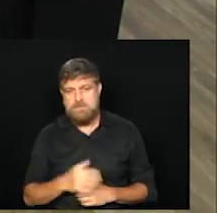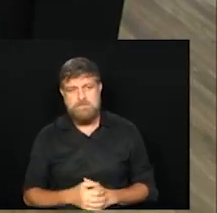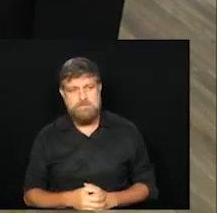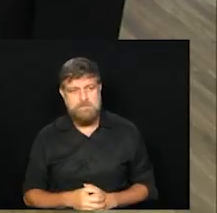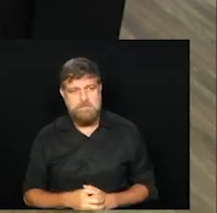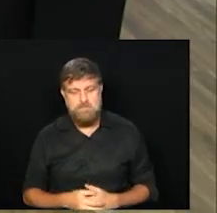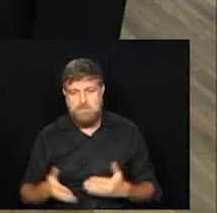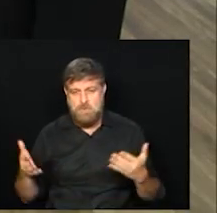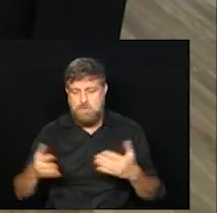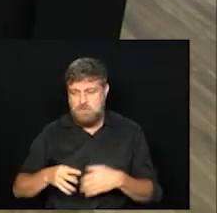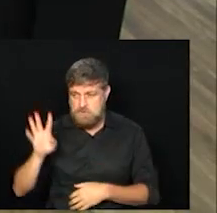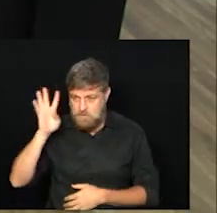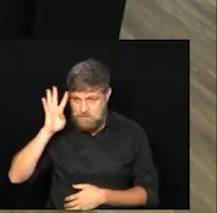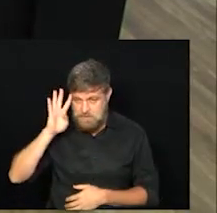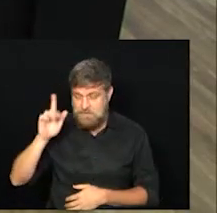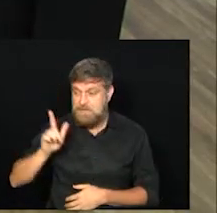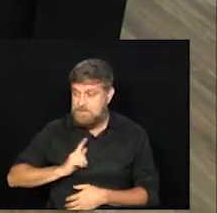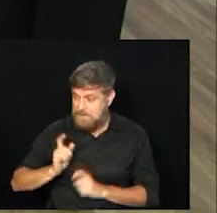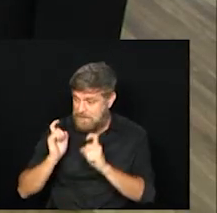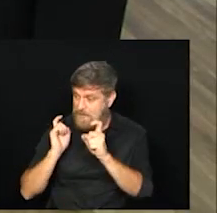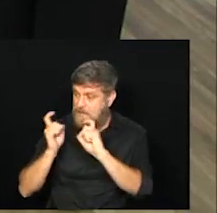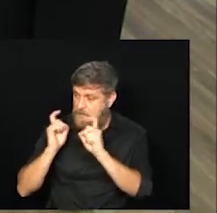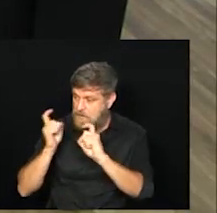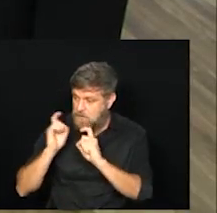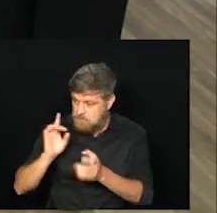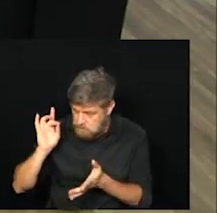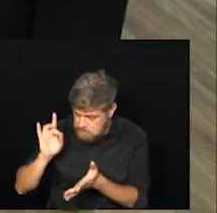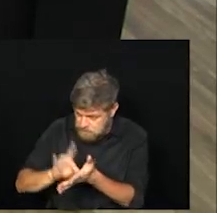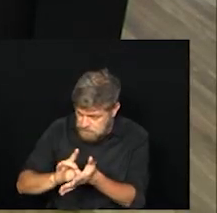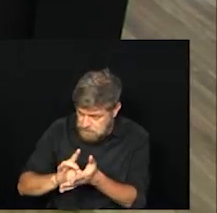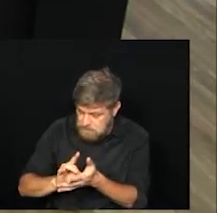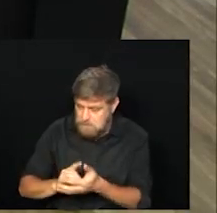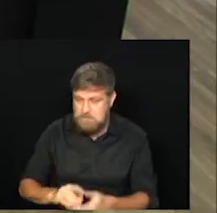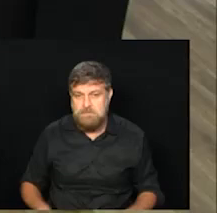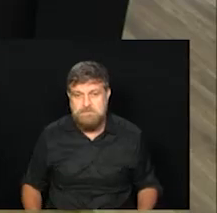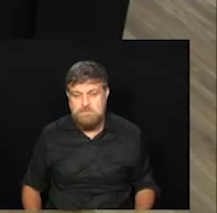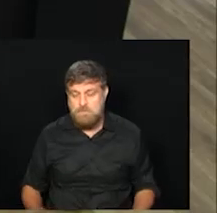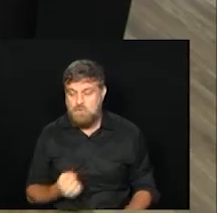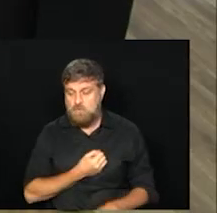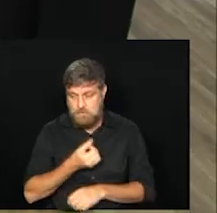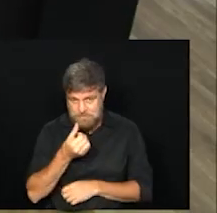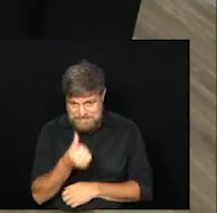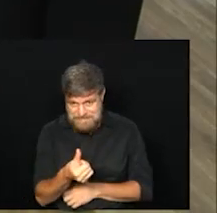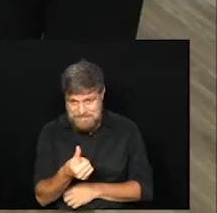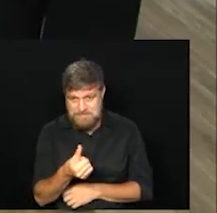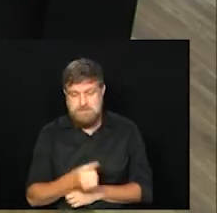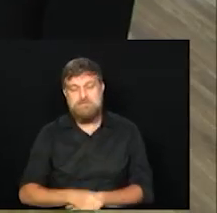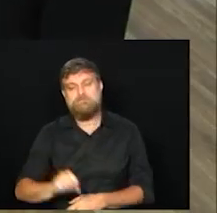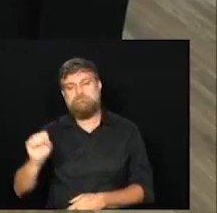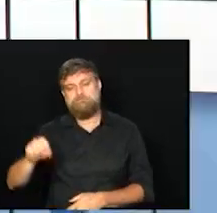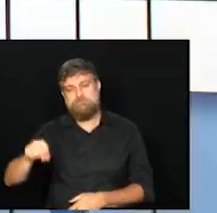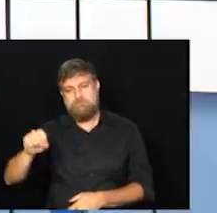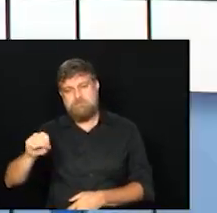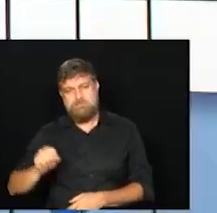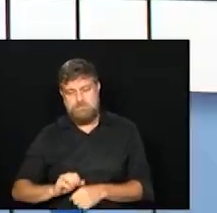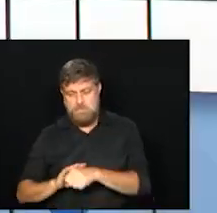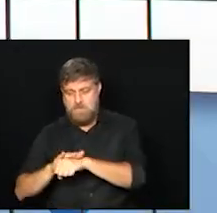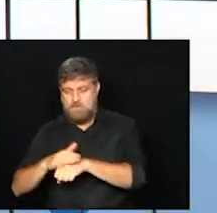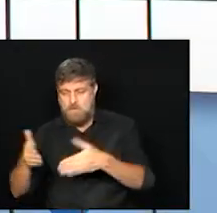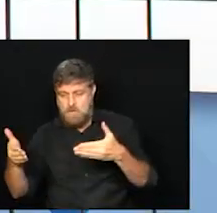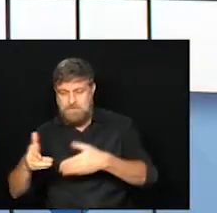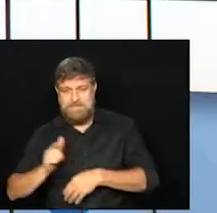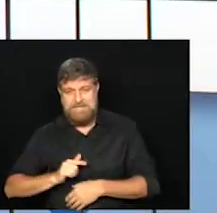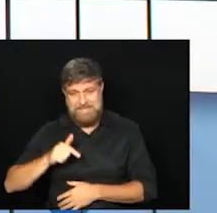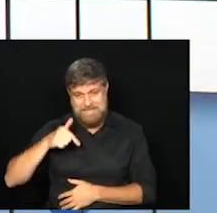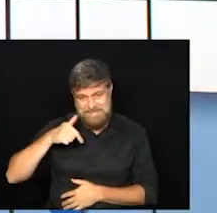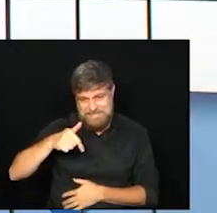Hoje é a quarta-feira, dia de reunião ordinária, a sexta, Mirna Abreu. Isso mesmo, e nesta noite nós temos